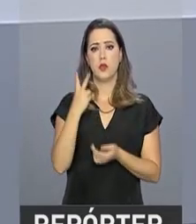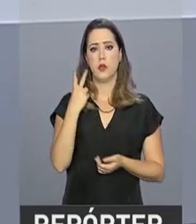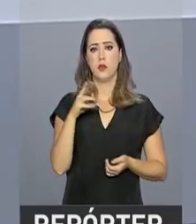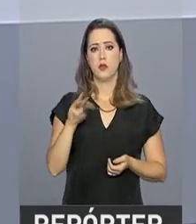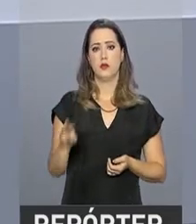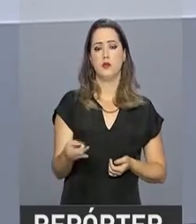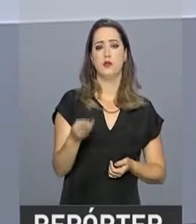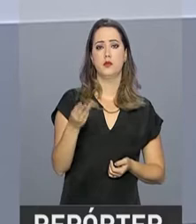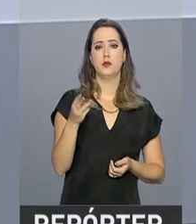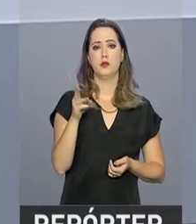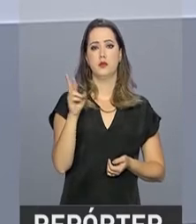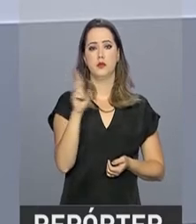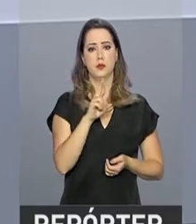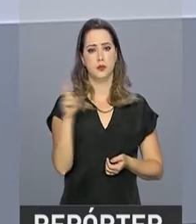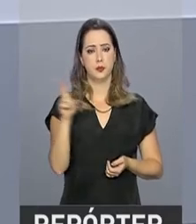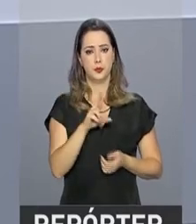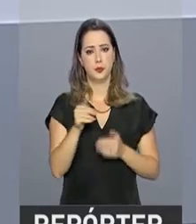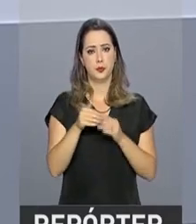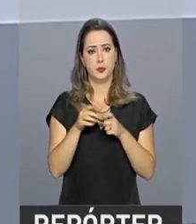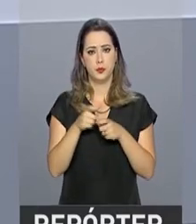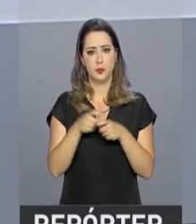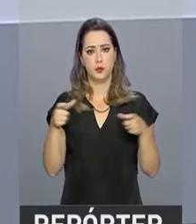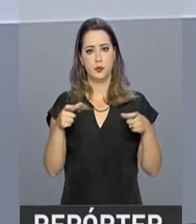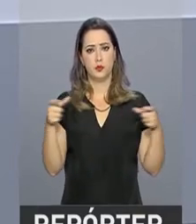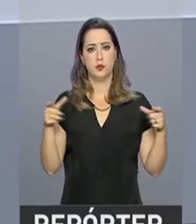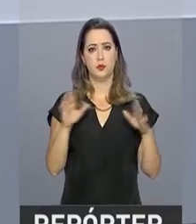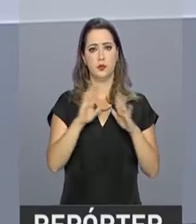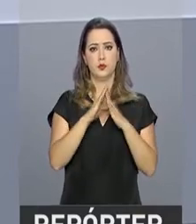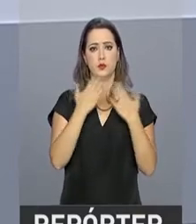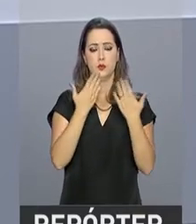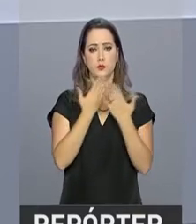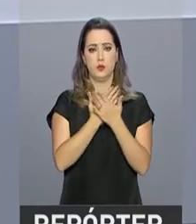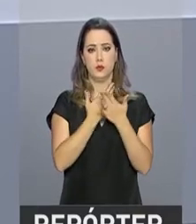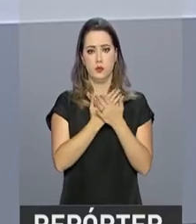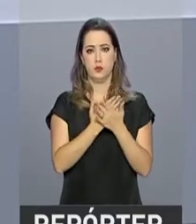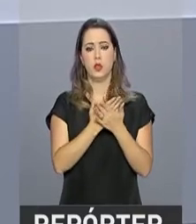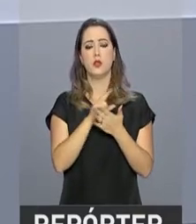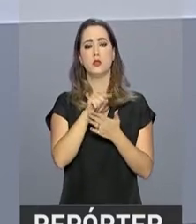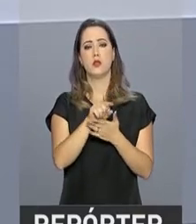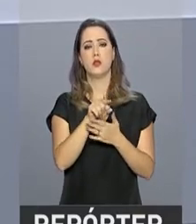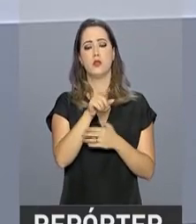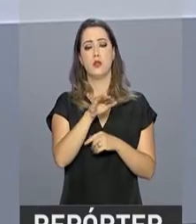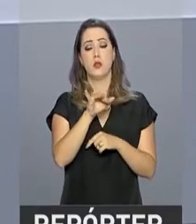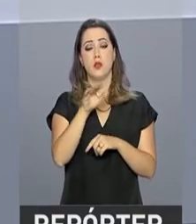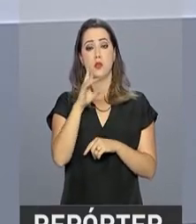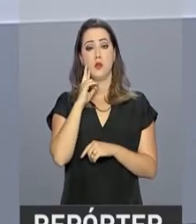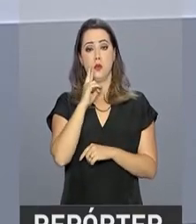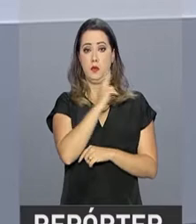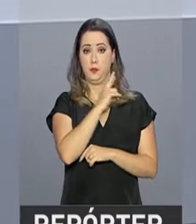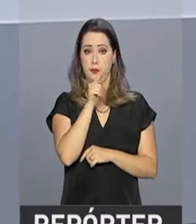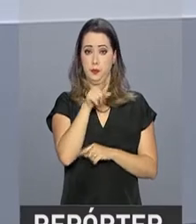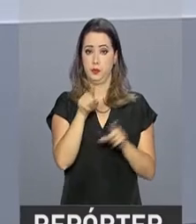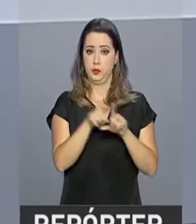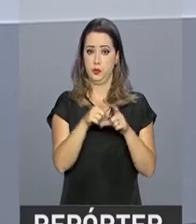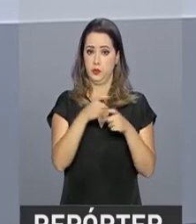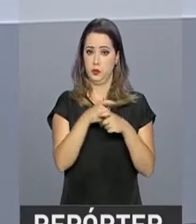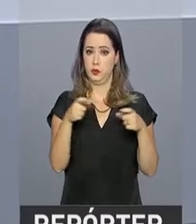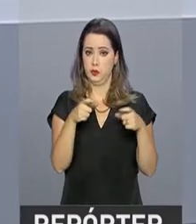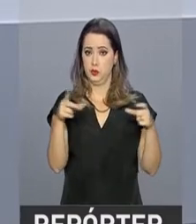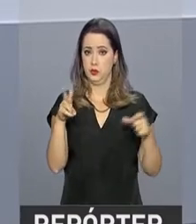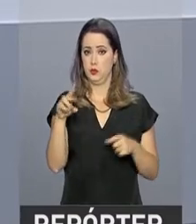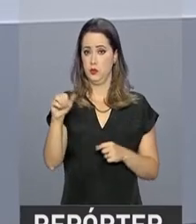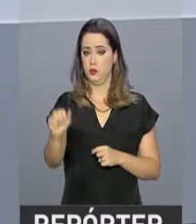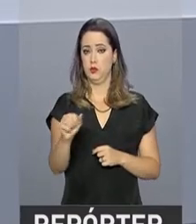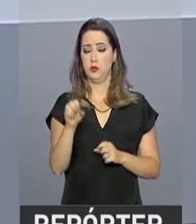milhões e quinhentos mil reais para ampliação da infraestrutura escolar de boa vista em roraima e também para aumentar o número de vagas